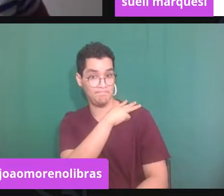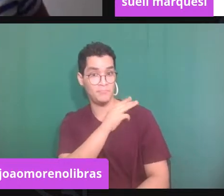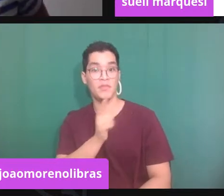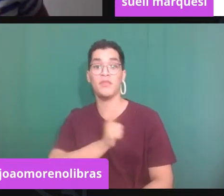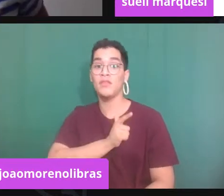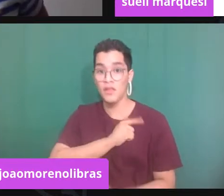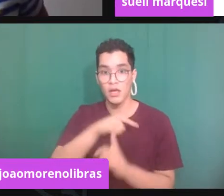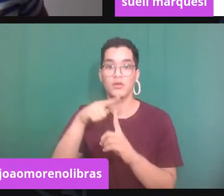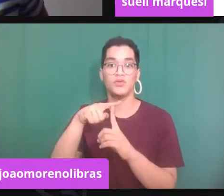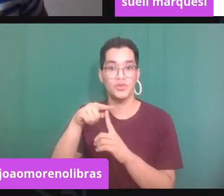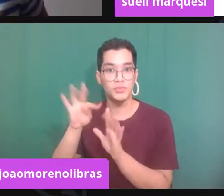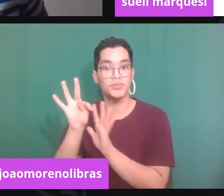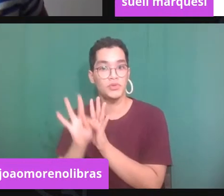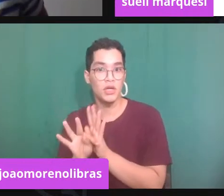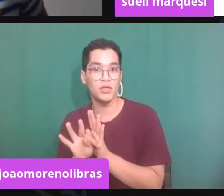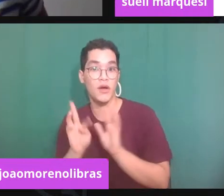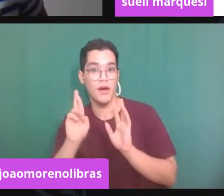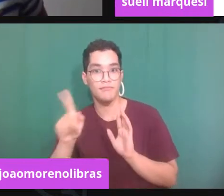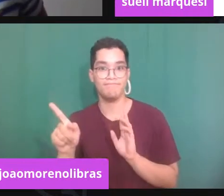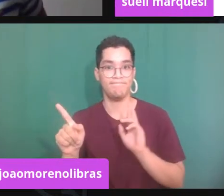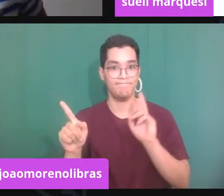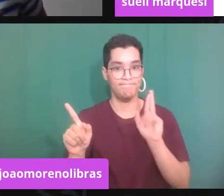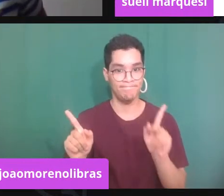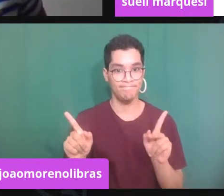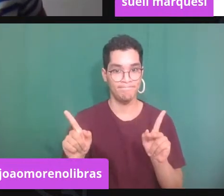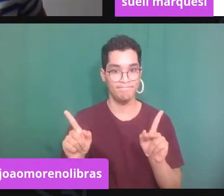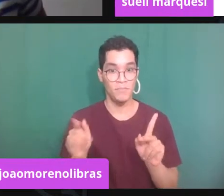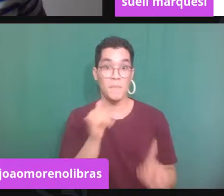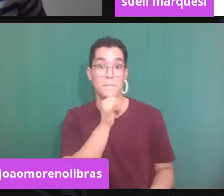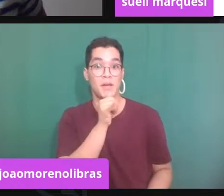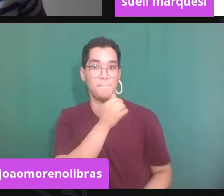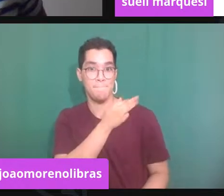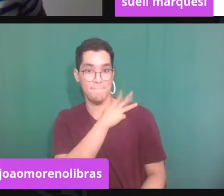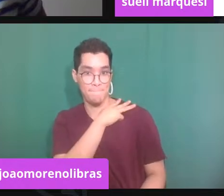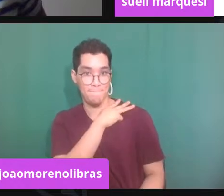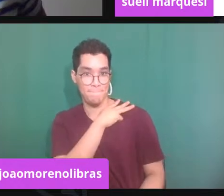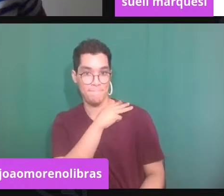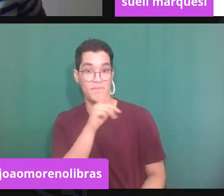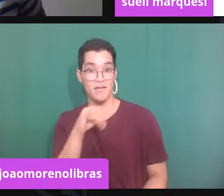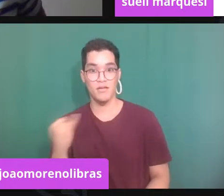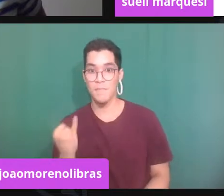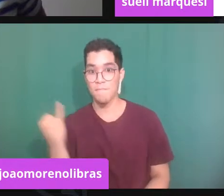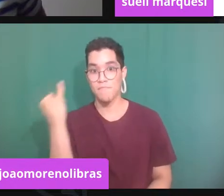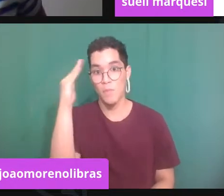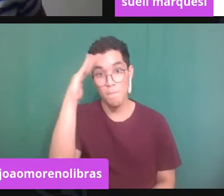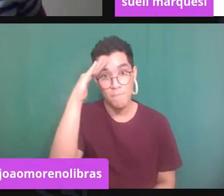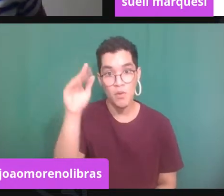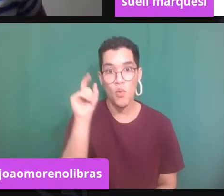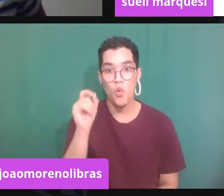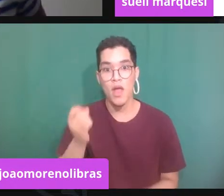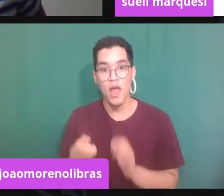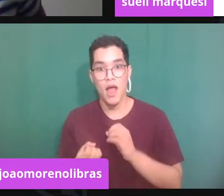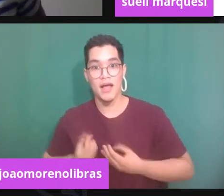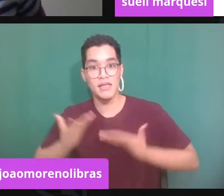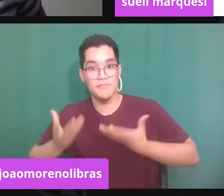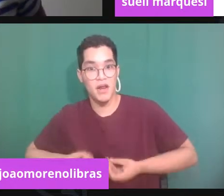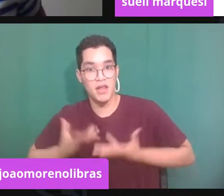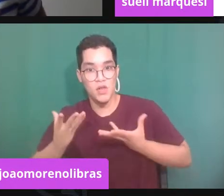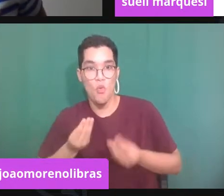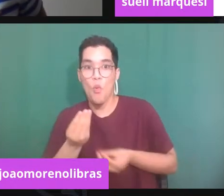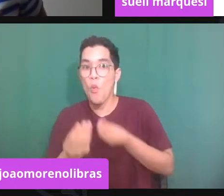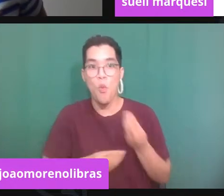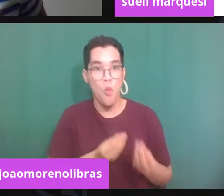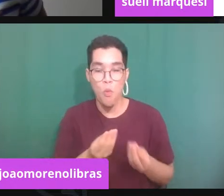médio? Que a expressão do ponto de vista é fundamental, e muitas vezes se pede